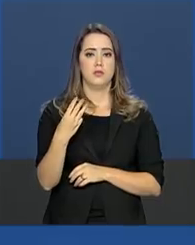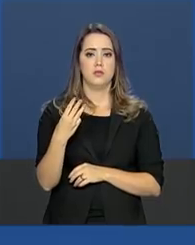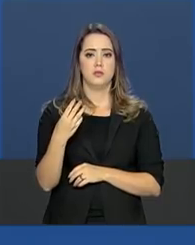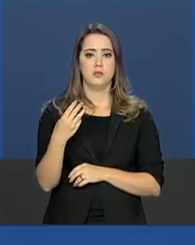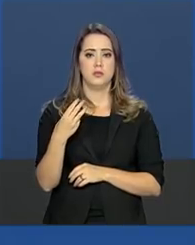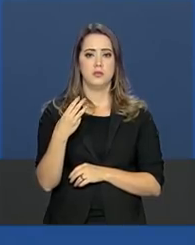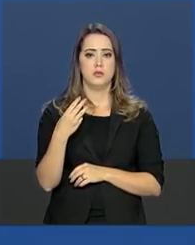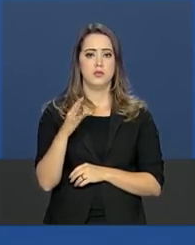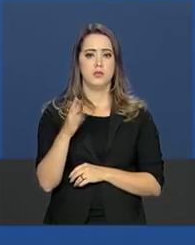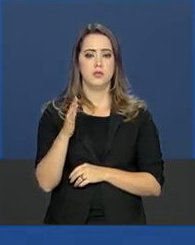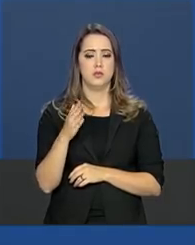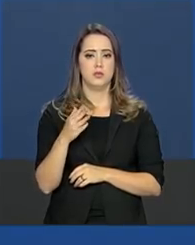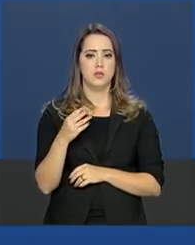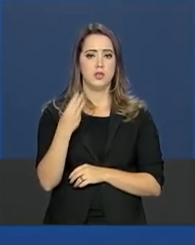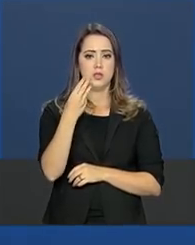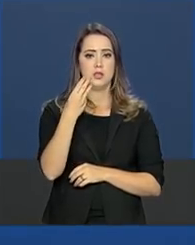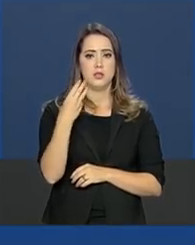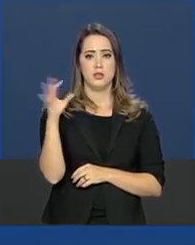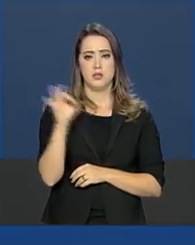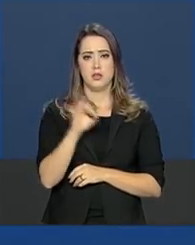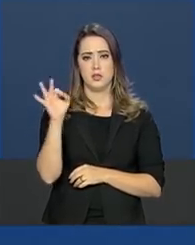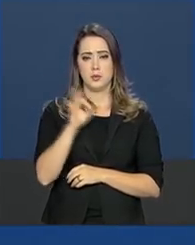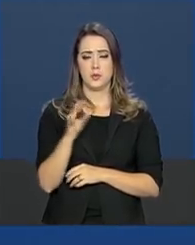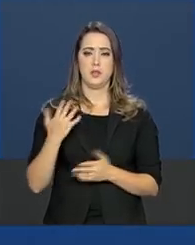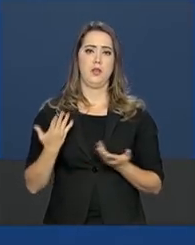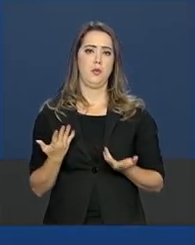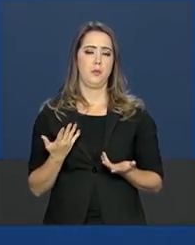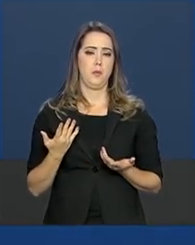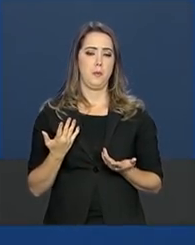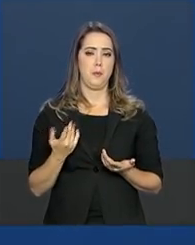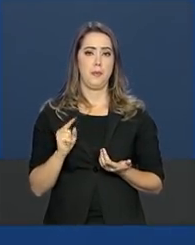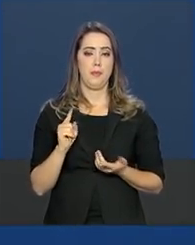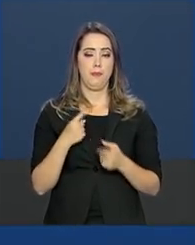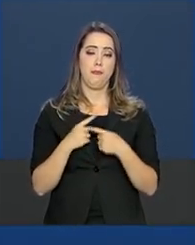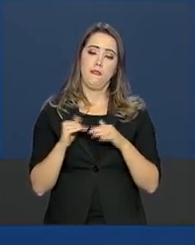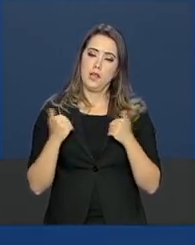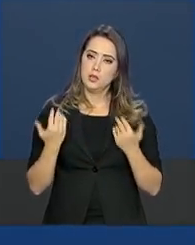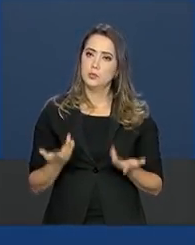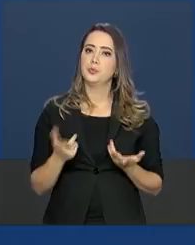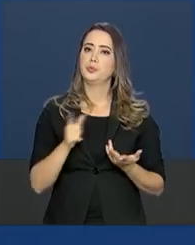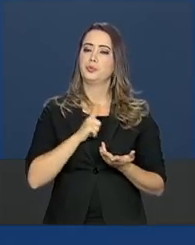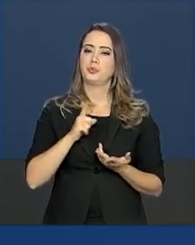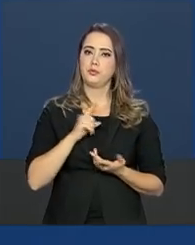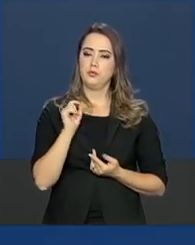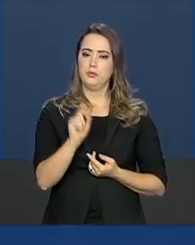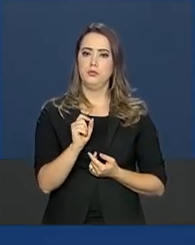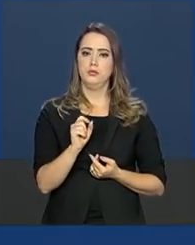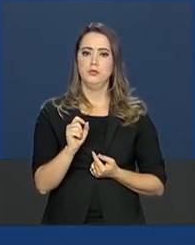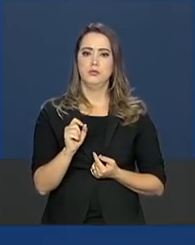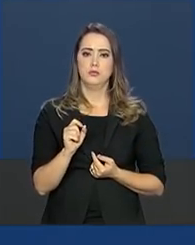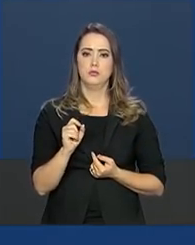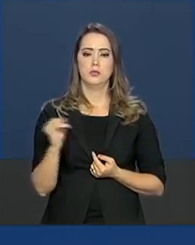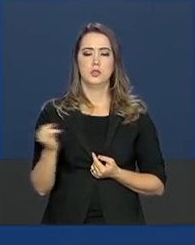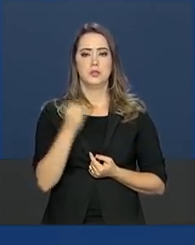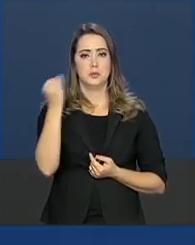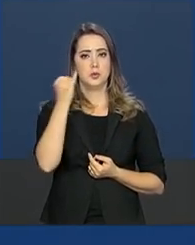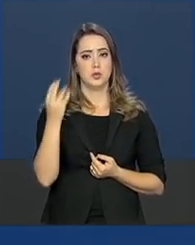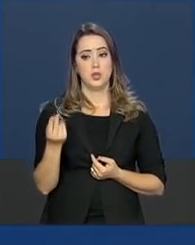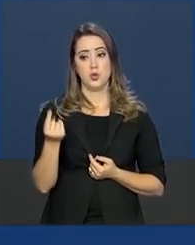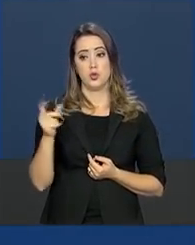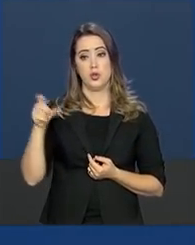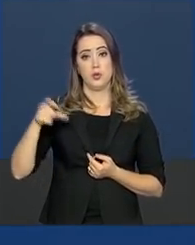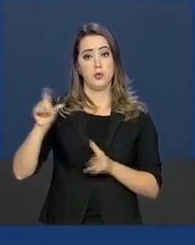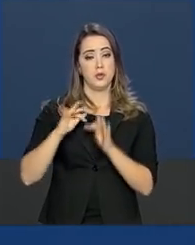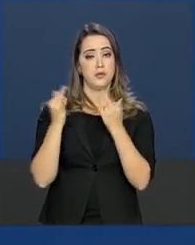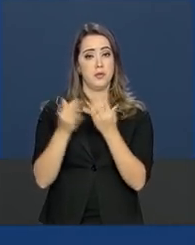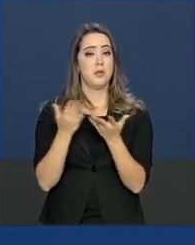altura pouco mais de 3%. Portanto, houve esta valorização, digamos, do valor